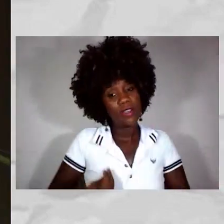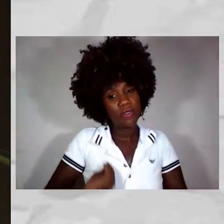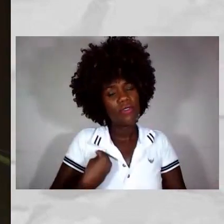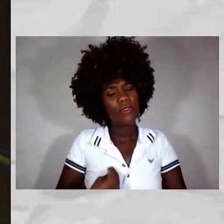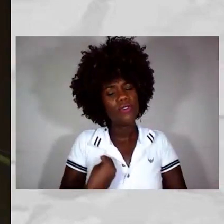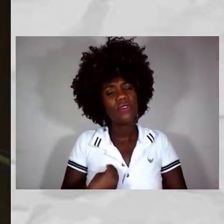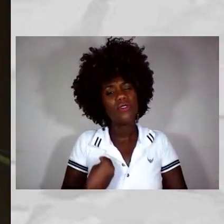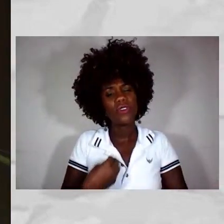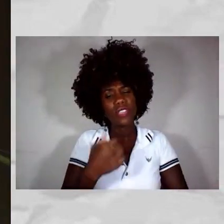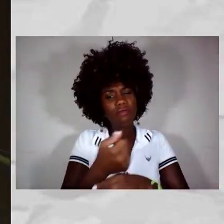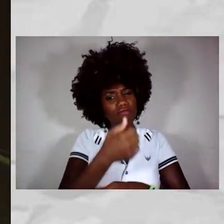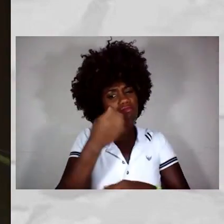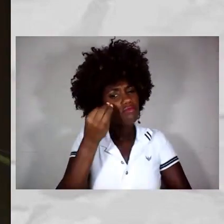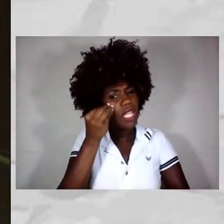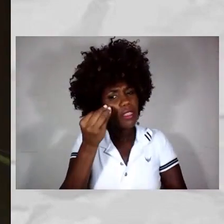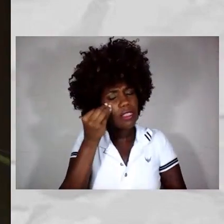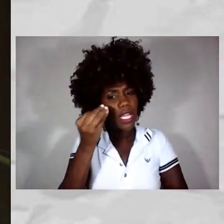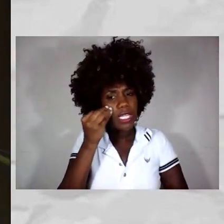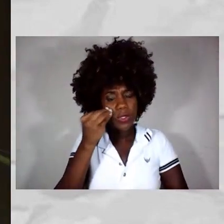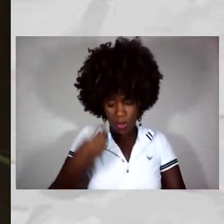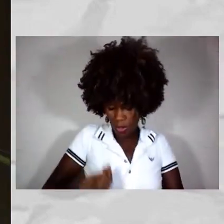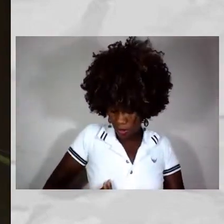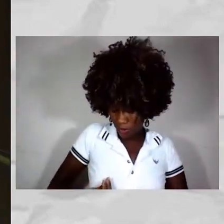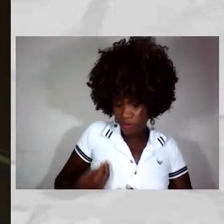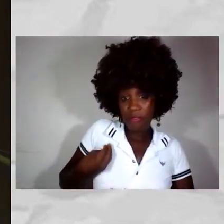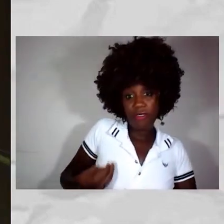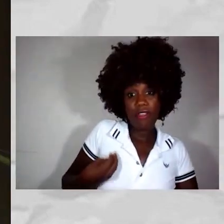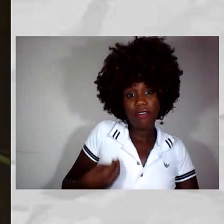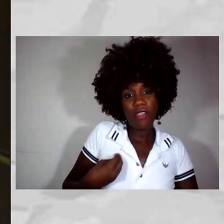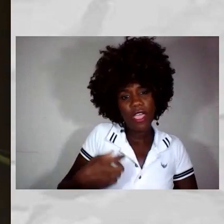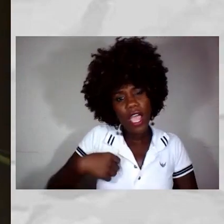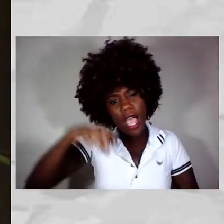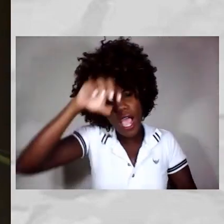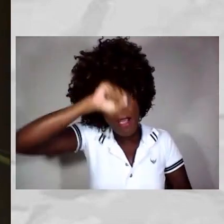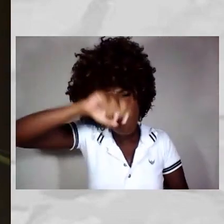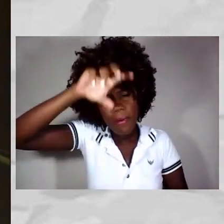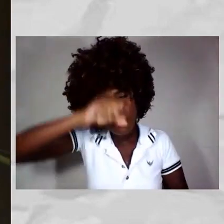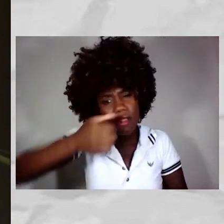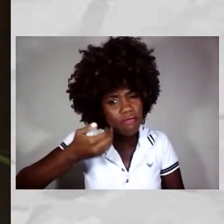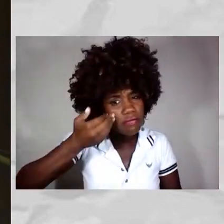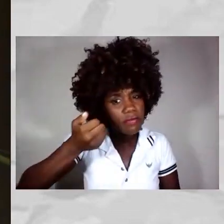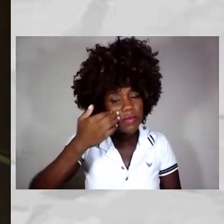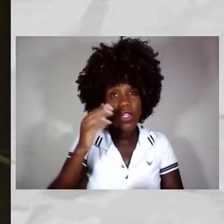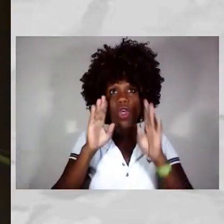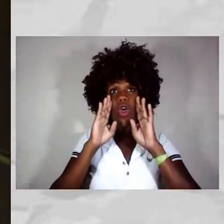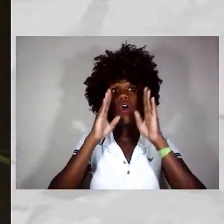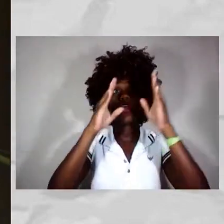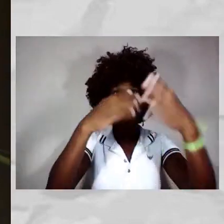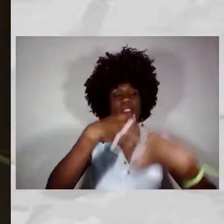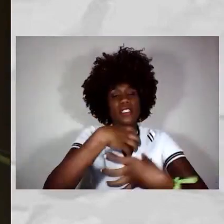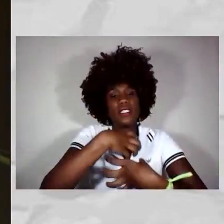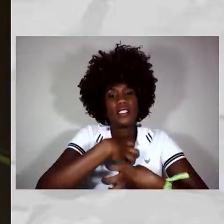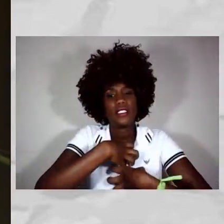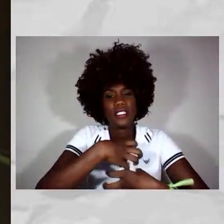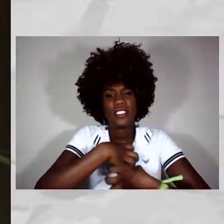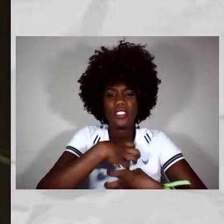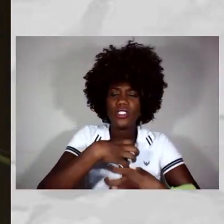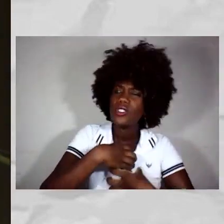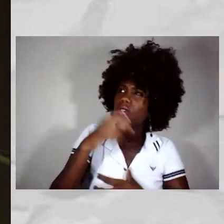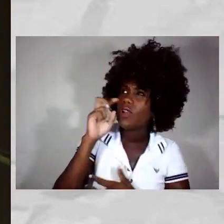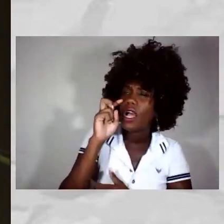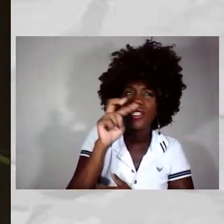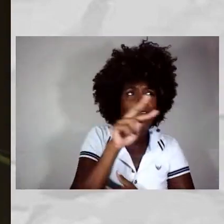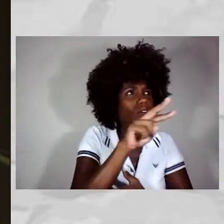lado tentando sobreviver. Se apanhando, aprender, olhando sempre para frente, sentindo cada batente, cada olhar a